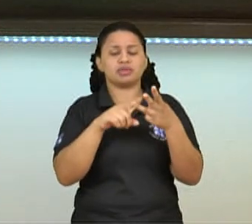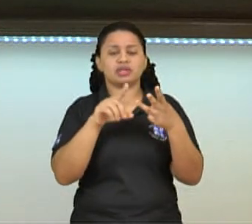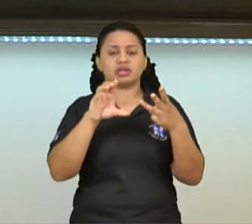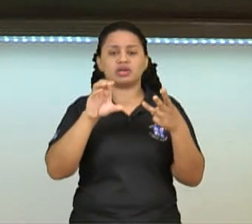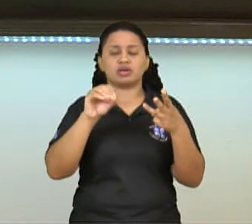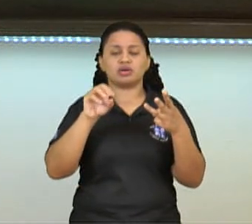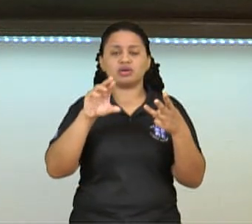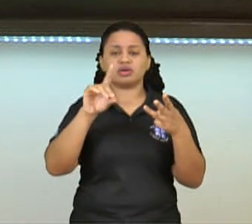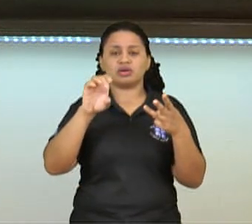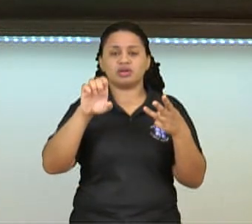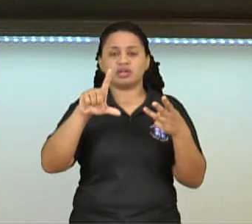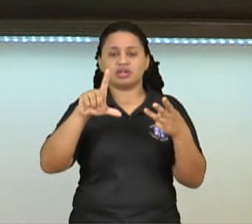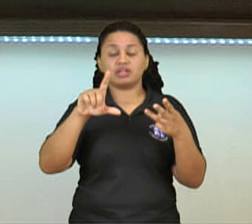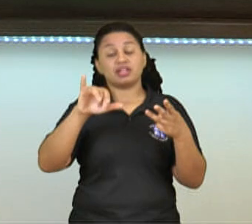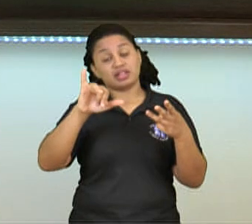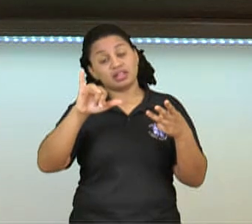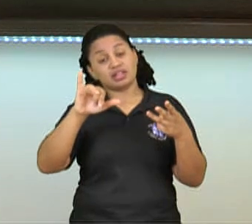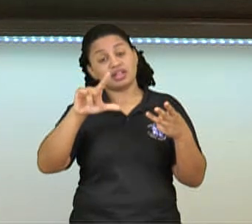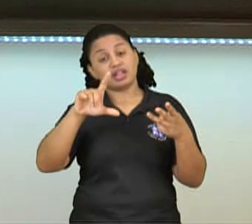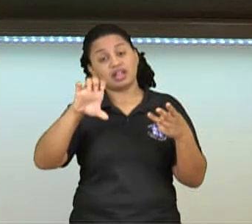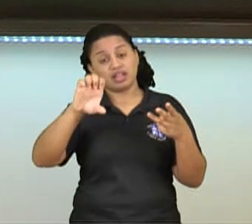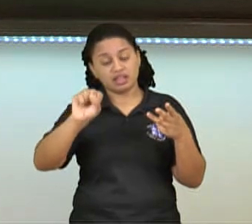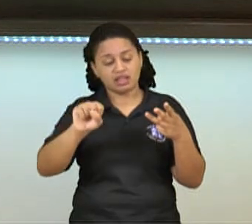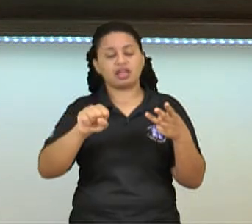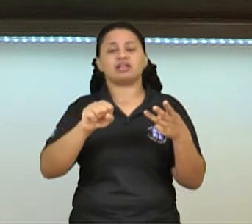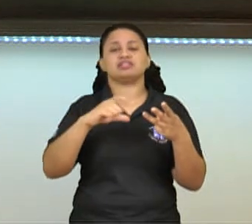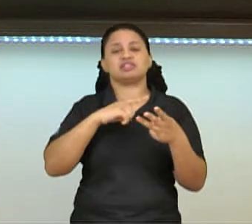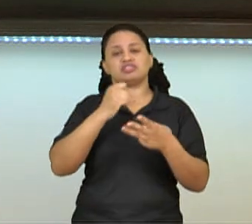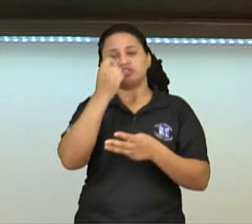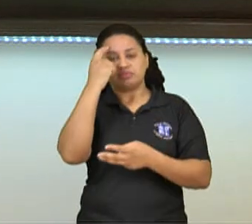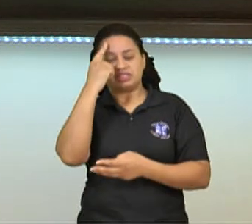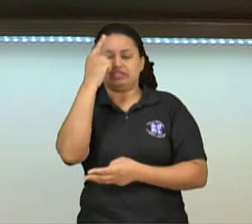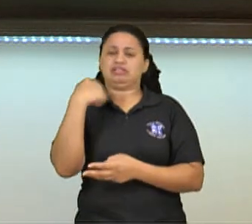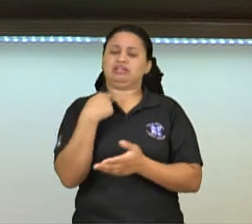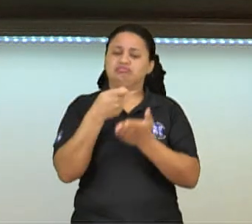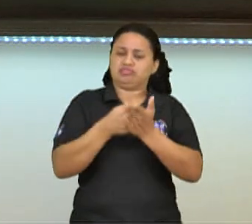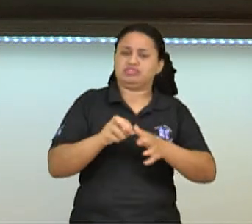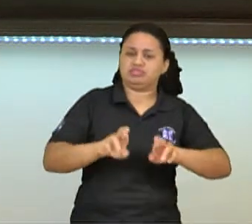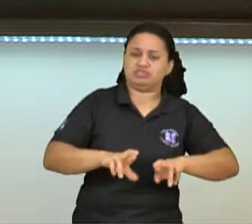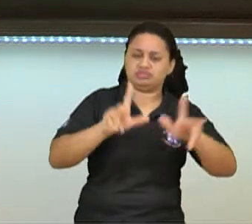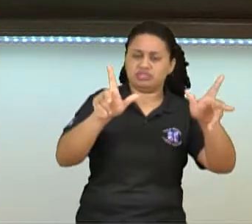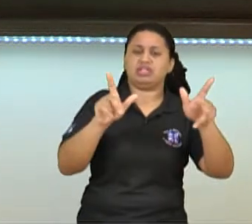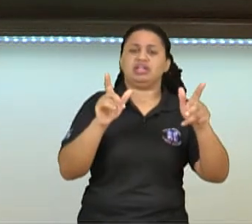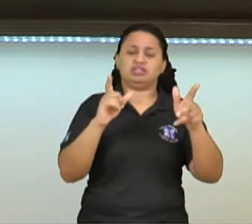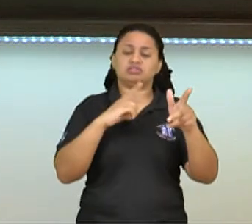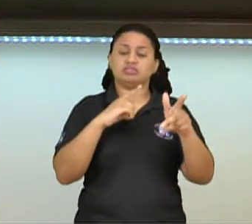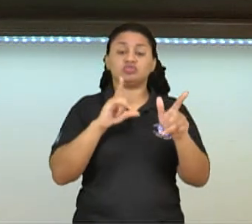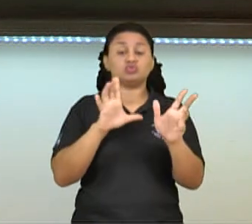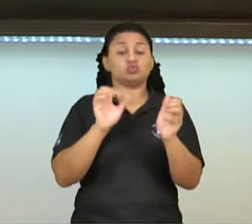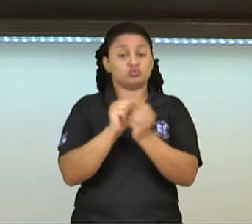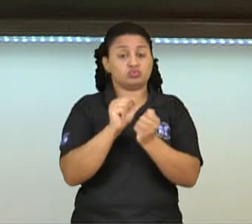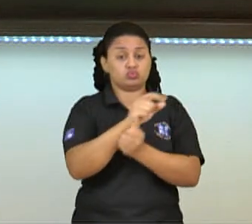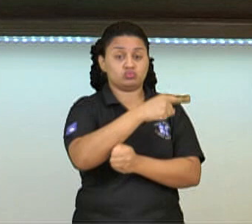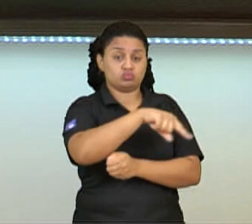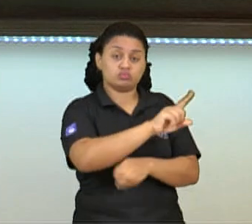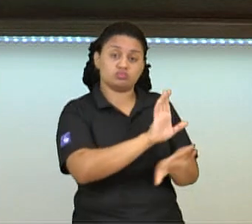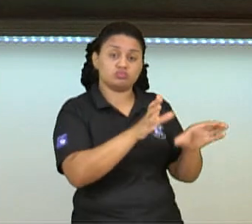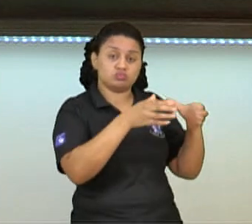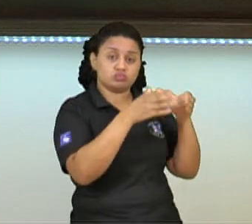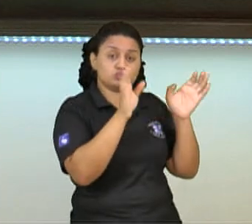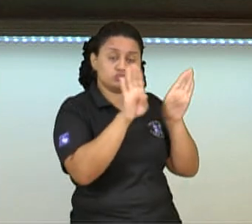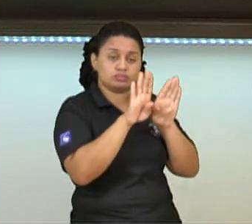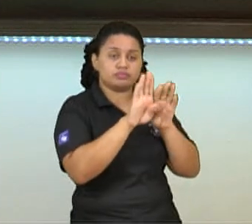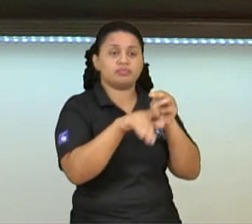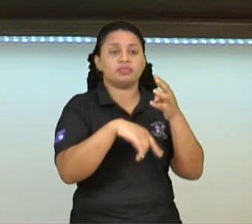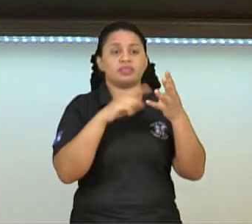cordeliers, que tinham algumas ideias radicais, lideradas por Danton e Marat, vão estar do lado dos jacobinos também. E o